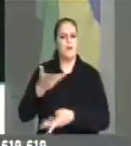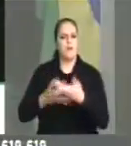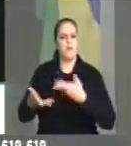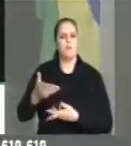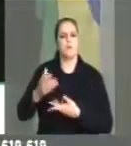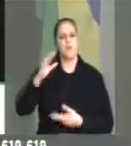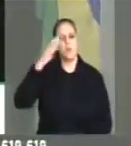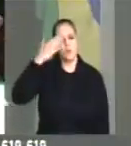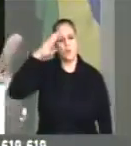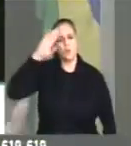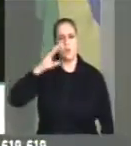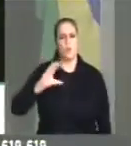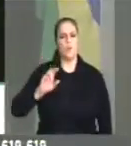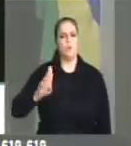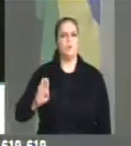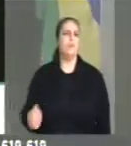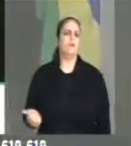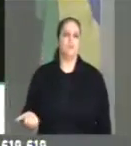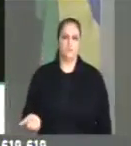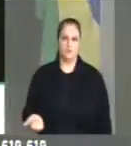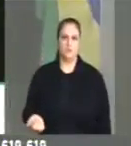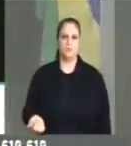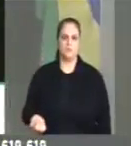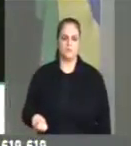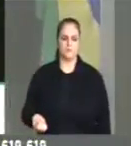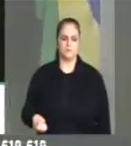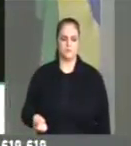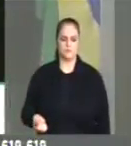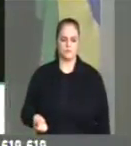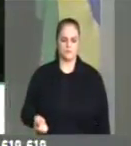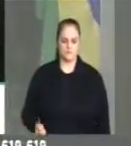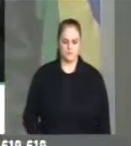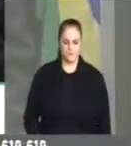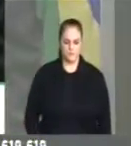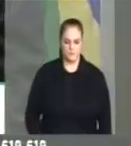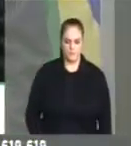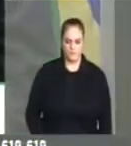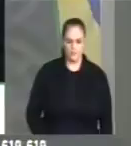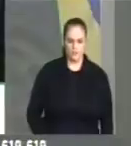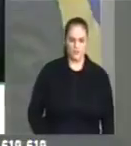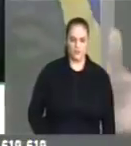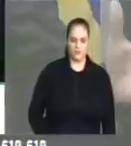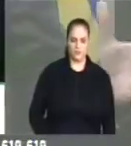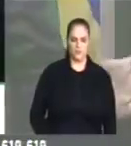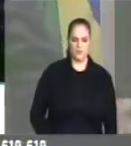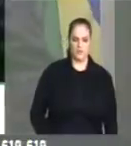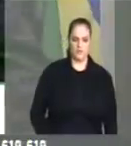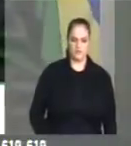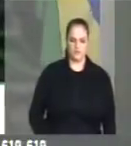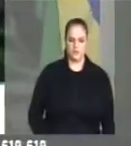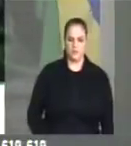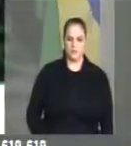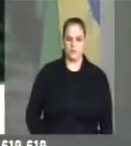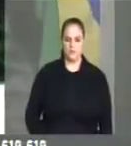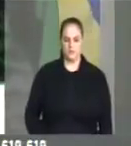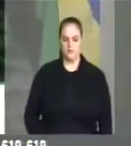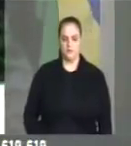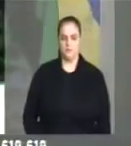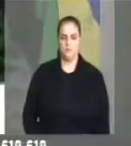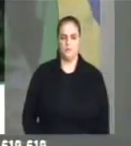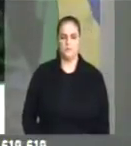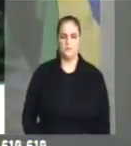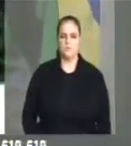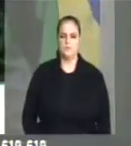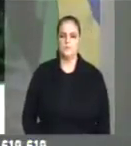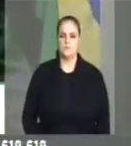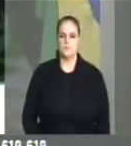de Ítalo Zappa para como primeiro embaixador daquela época. Não quero me alongar,